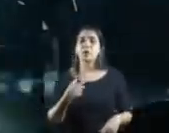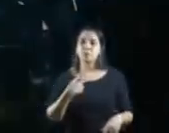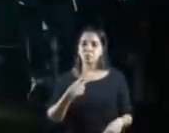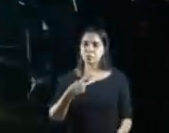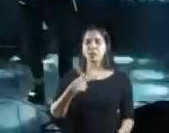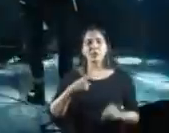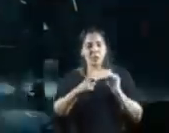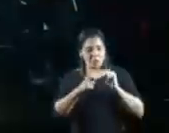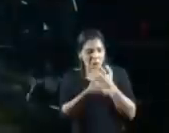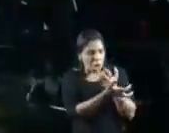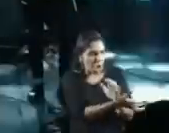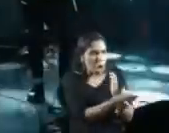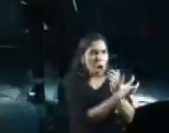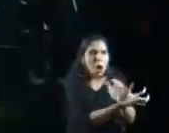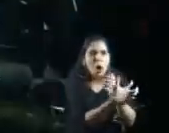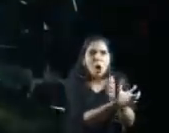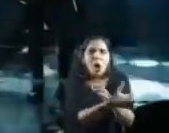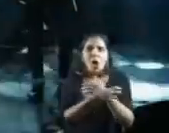Nossos